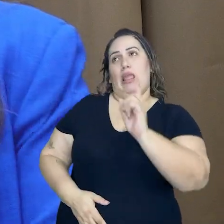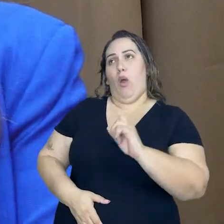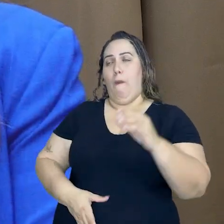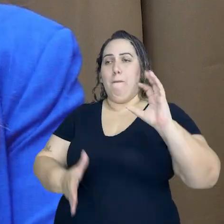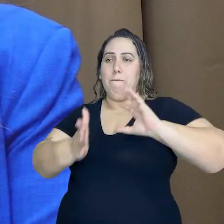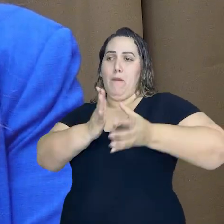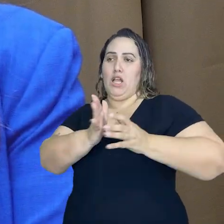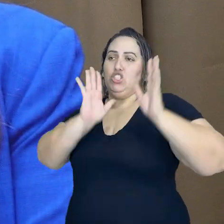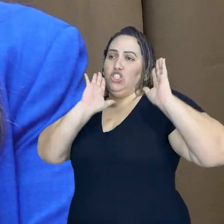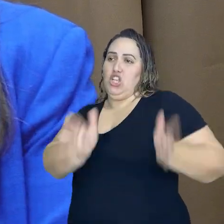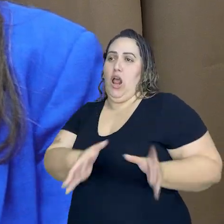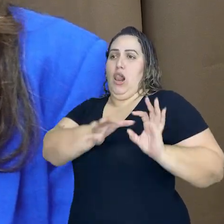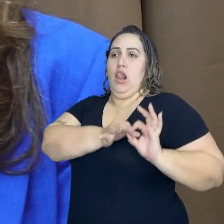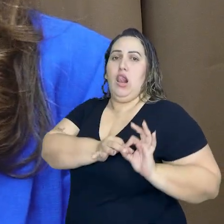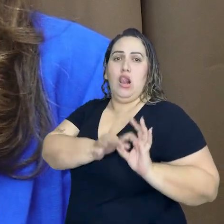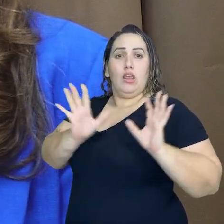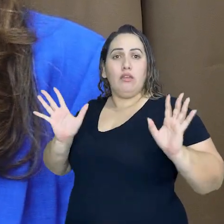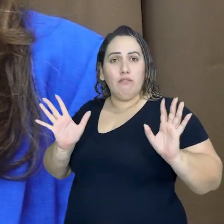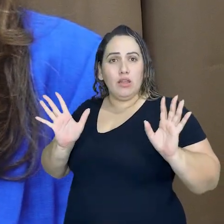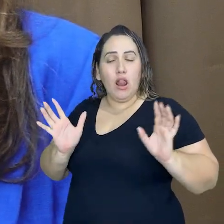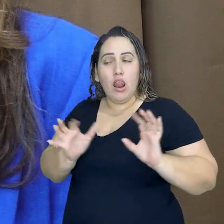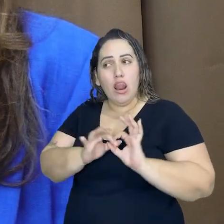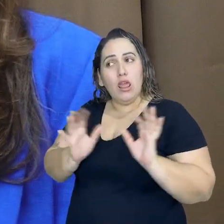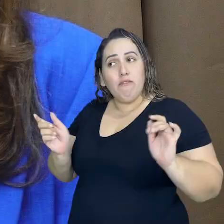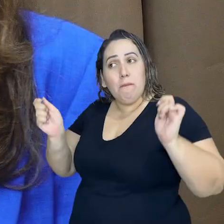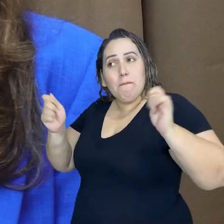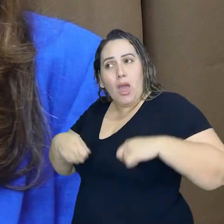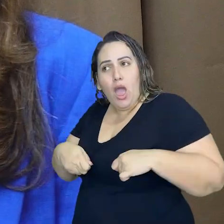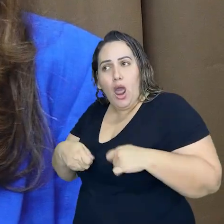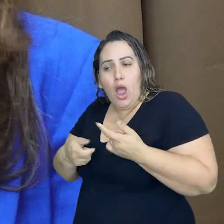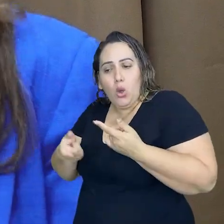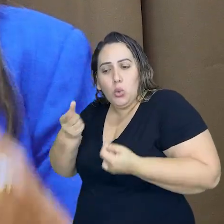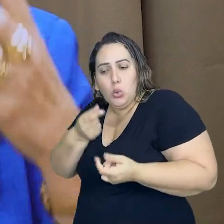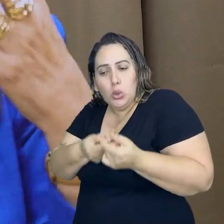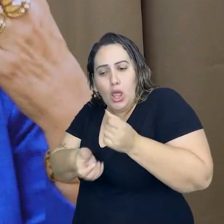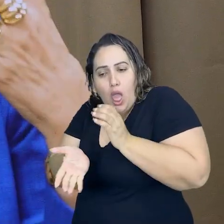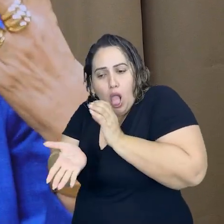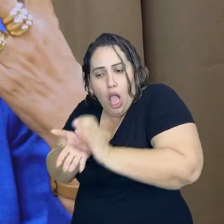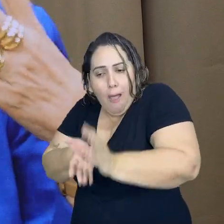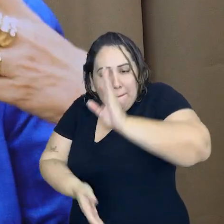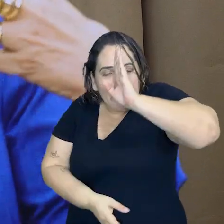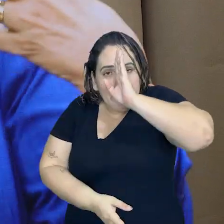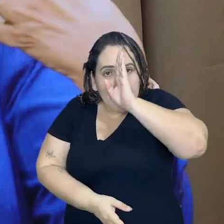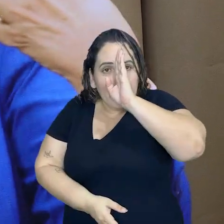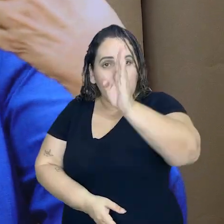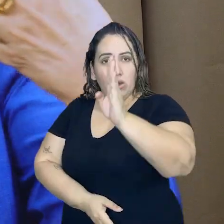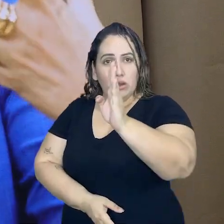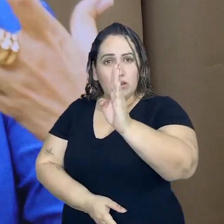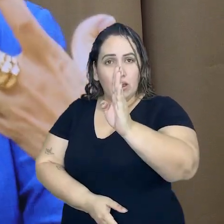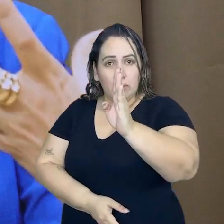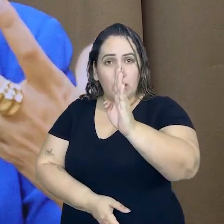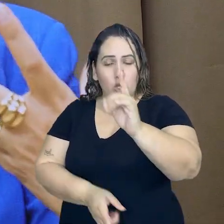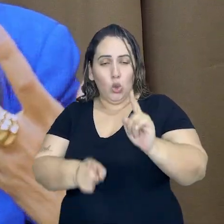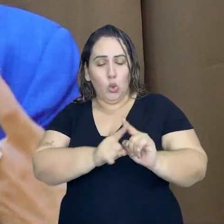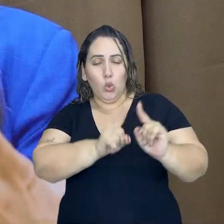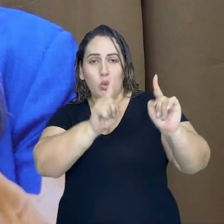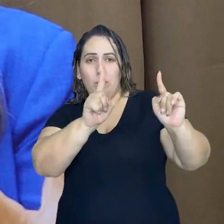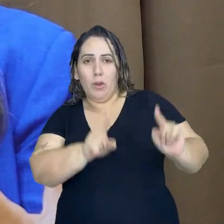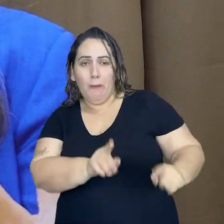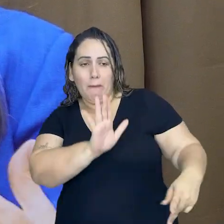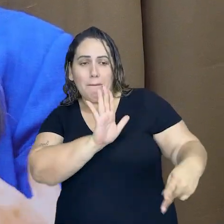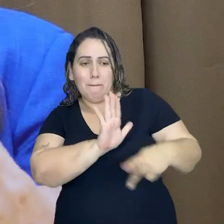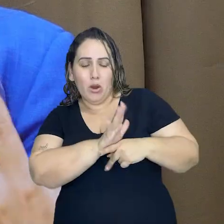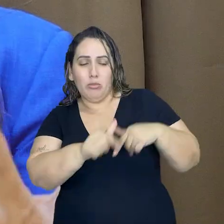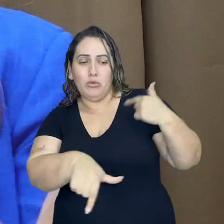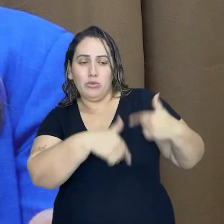eleições. Mas veja, a própria Constituição autoriza, então é uma coisa meio pedagógica que está sendo